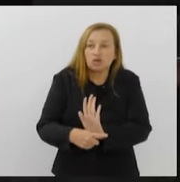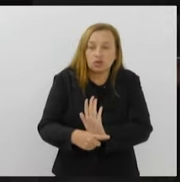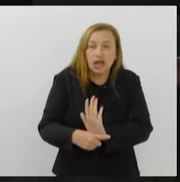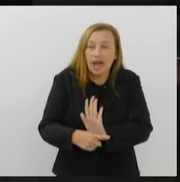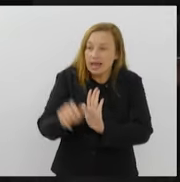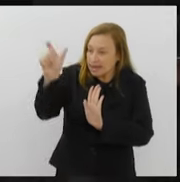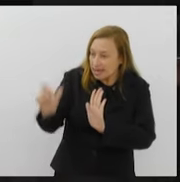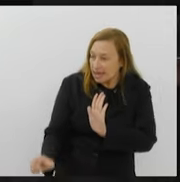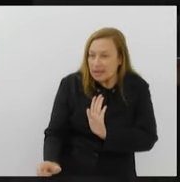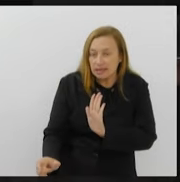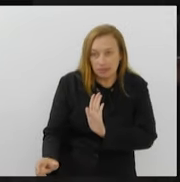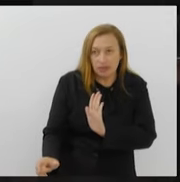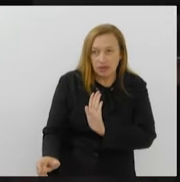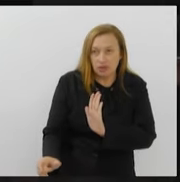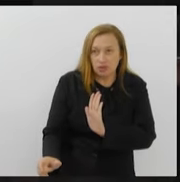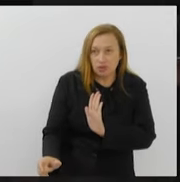pessoa